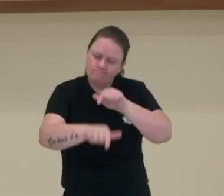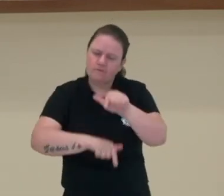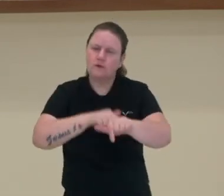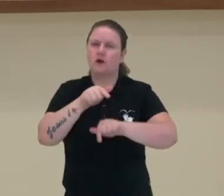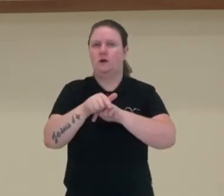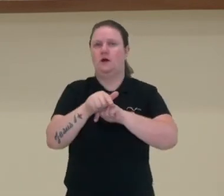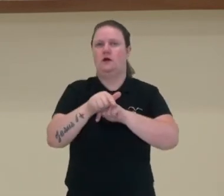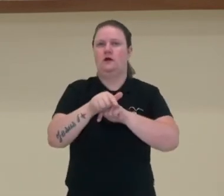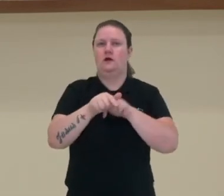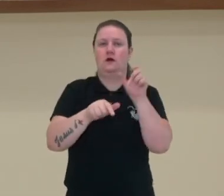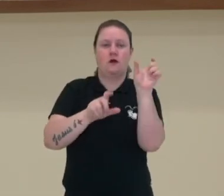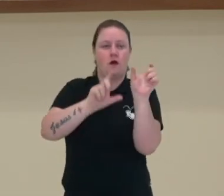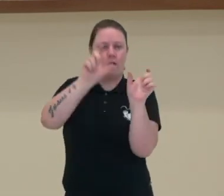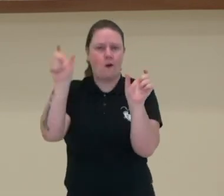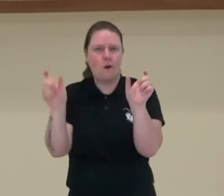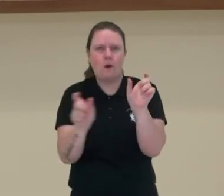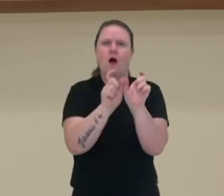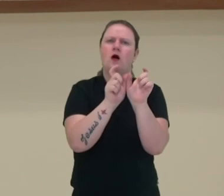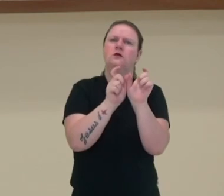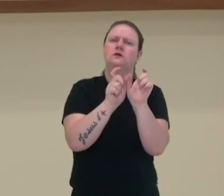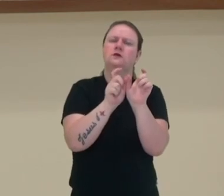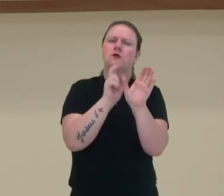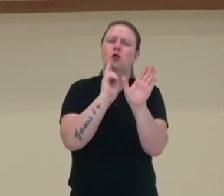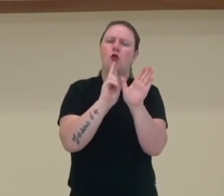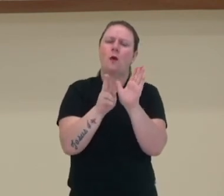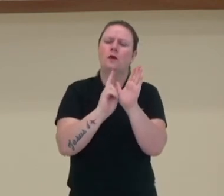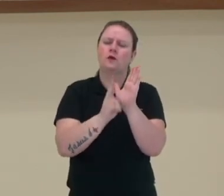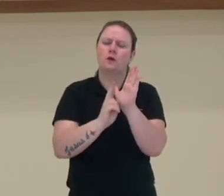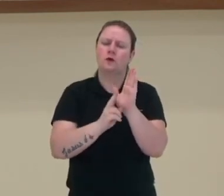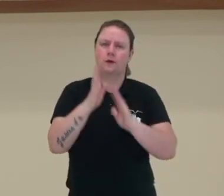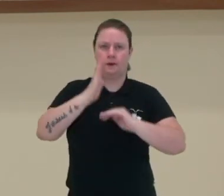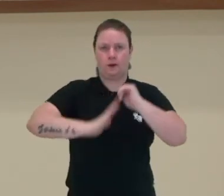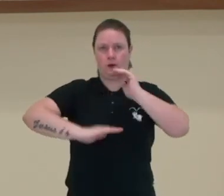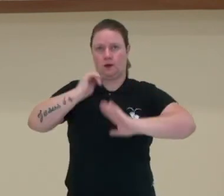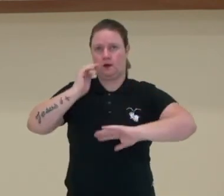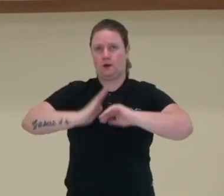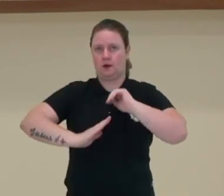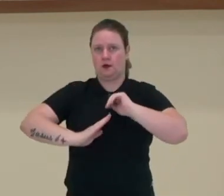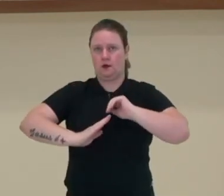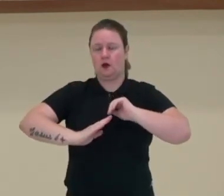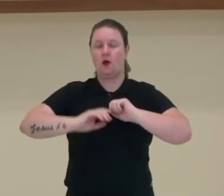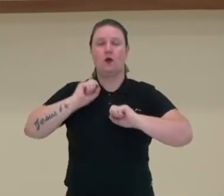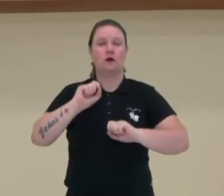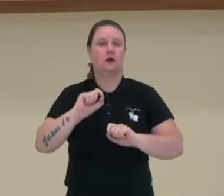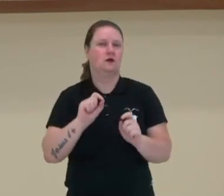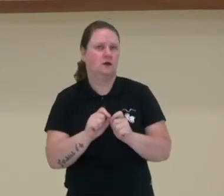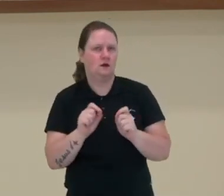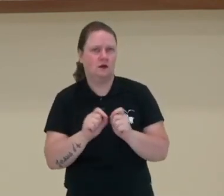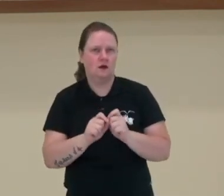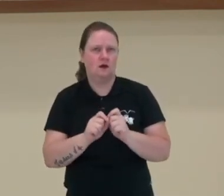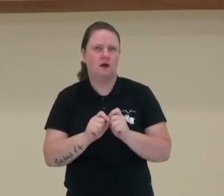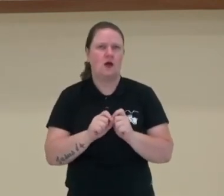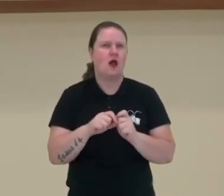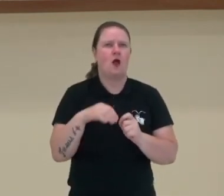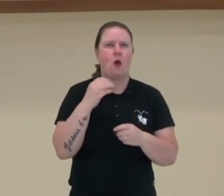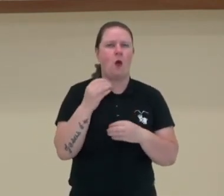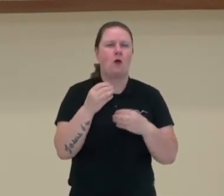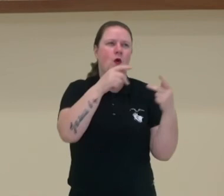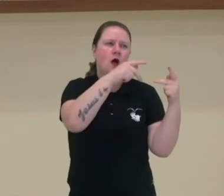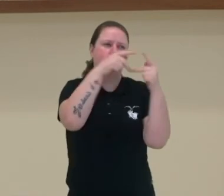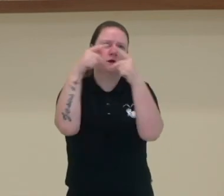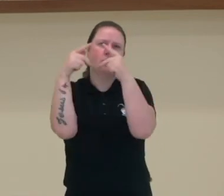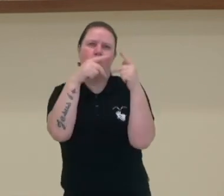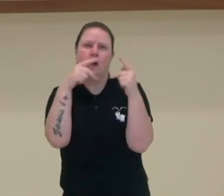super antes de todos os nomes das profissões, ele está remetendo ao universo dos super-heróis que tem do quadrinho ou que passam